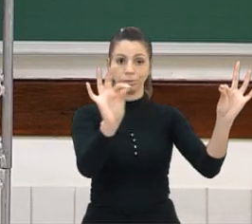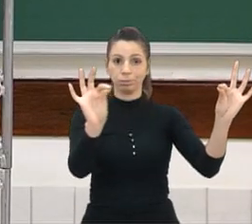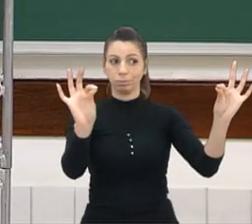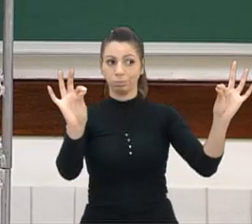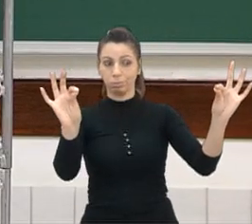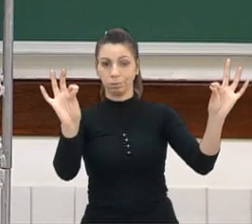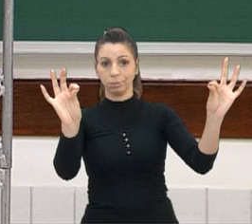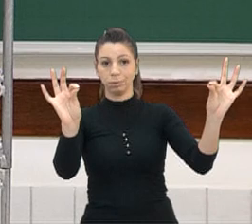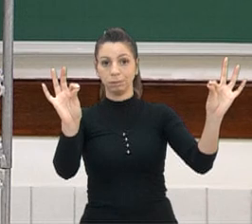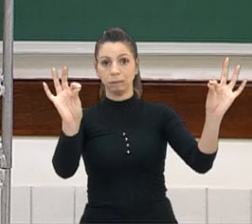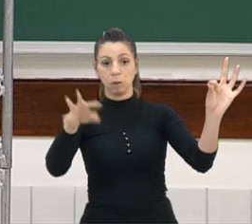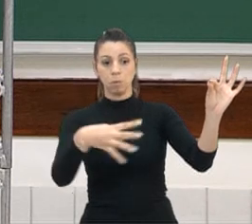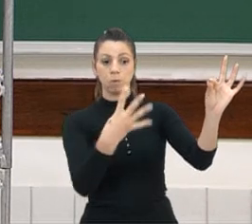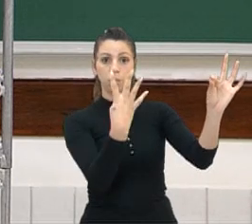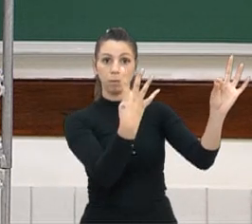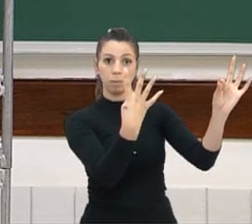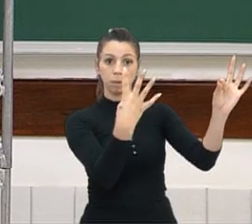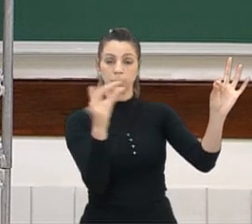1.